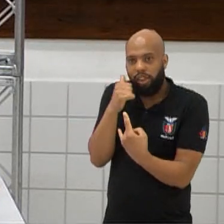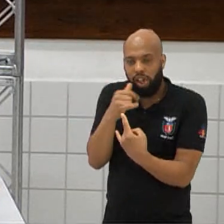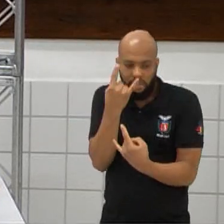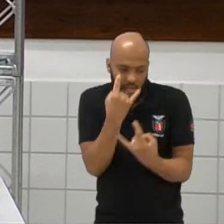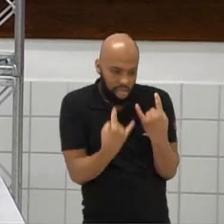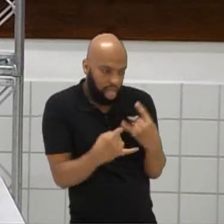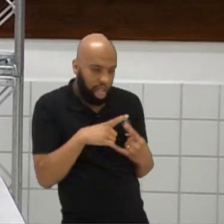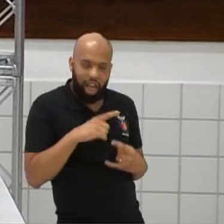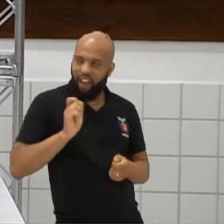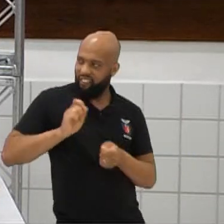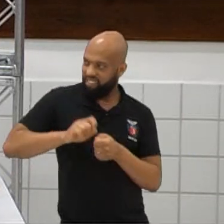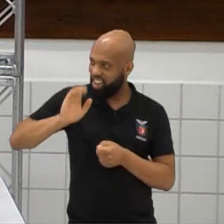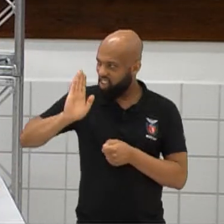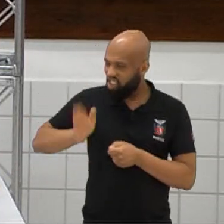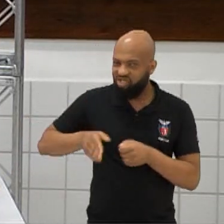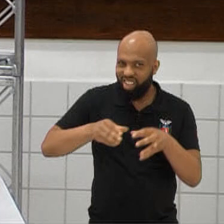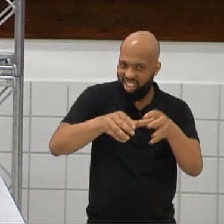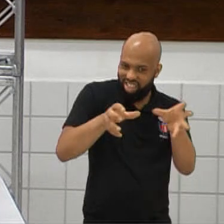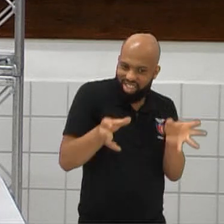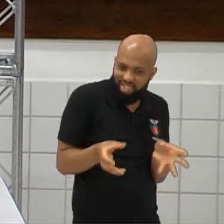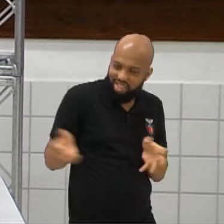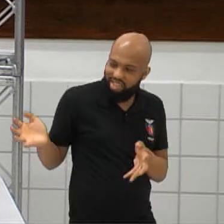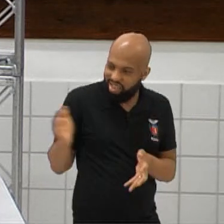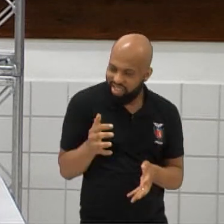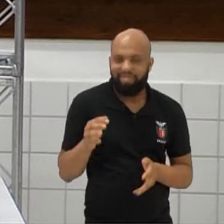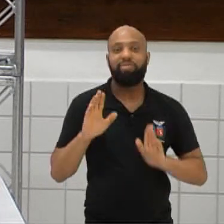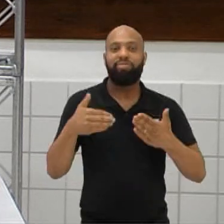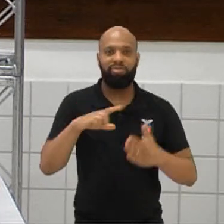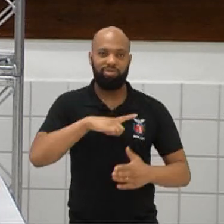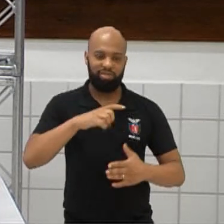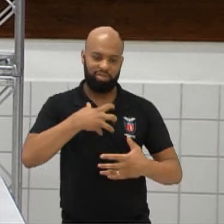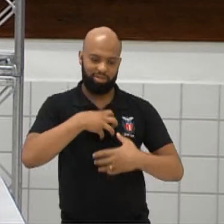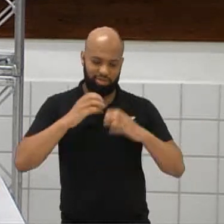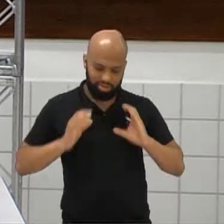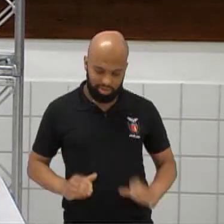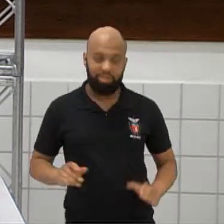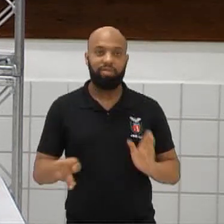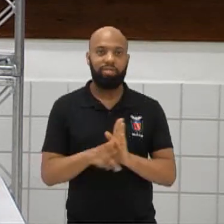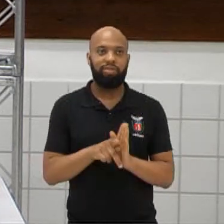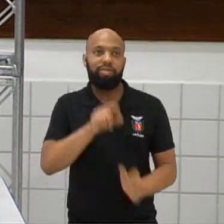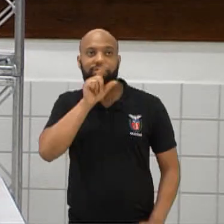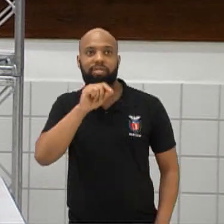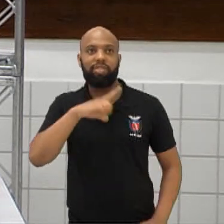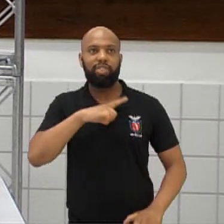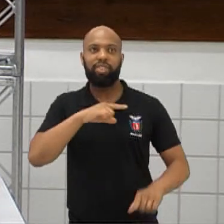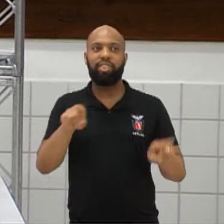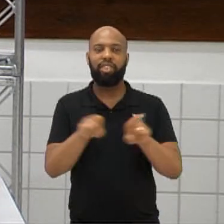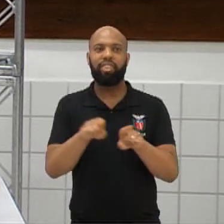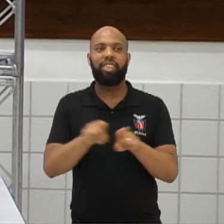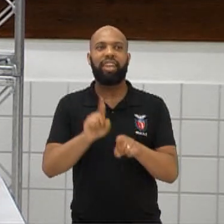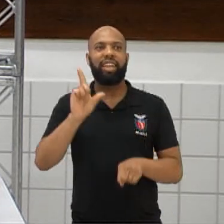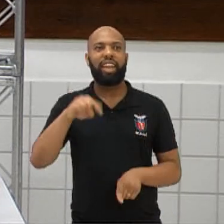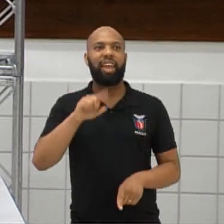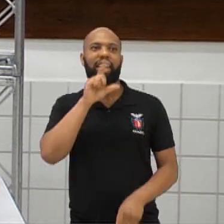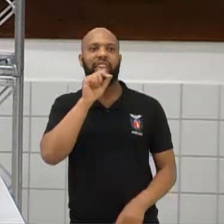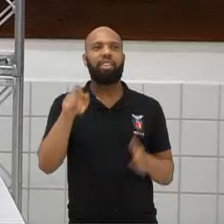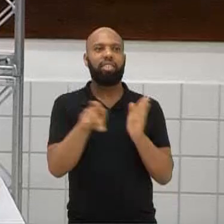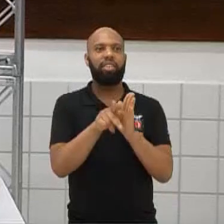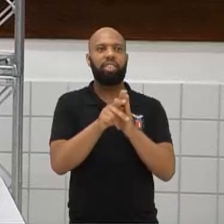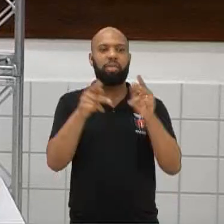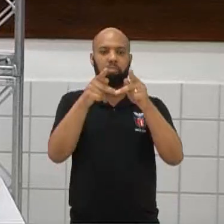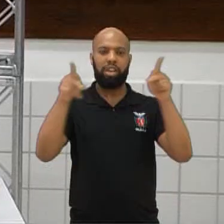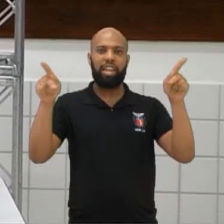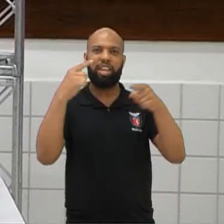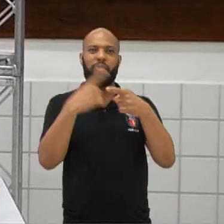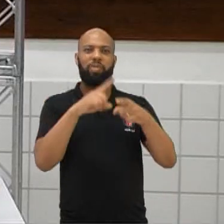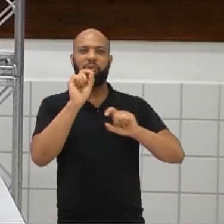ninho. Então, é mega diverso o comportamento sexual de aves. Eu trouxe aqui também a ave do paraíso, pois ela se destaca pela dança